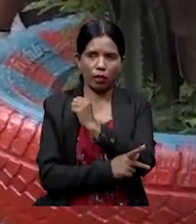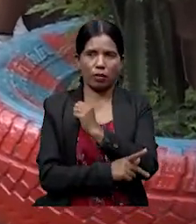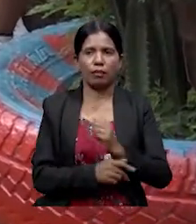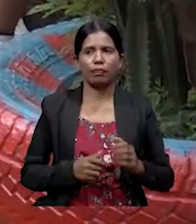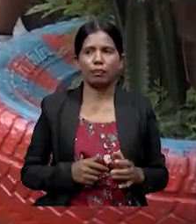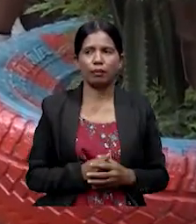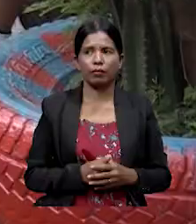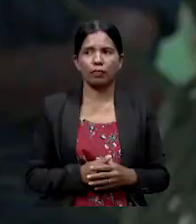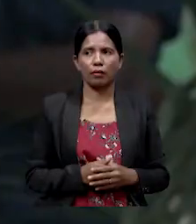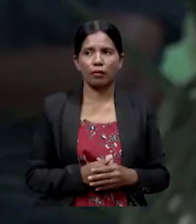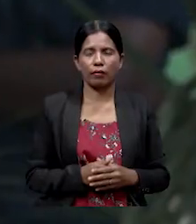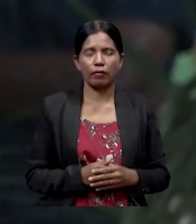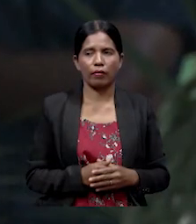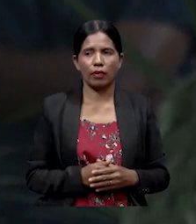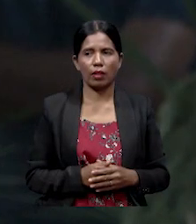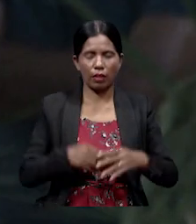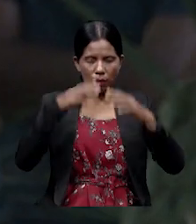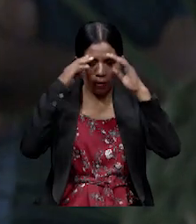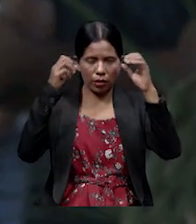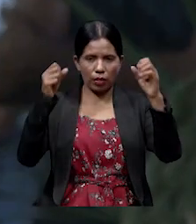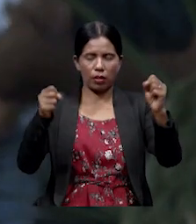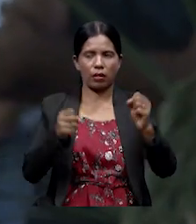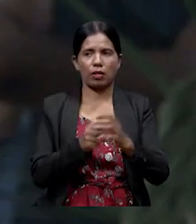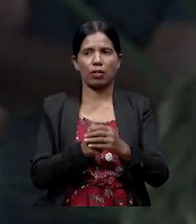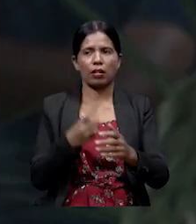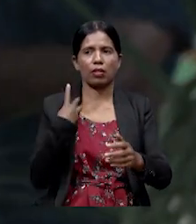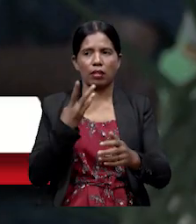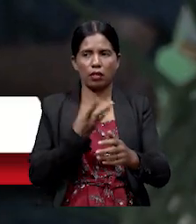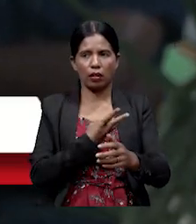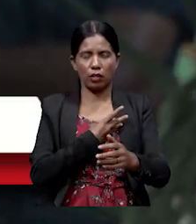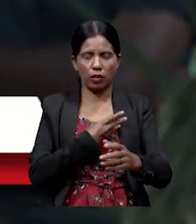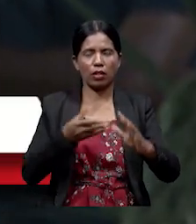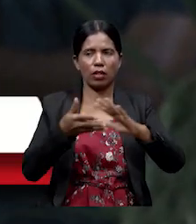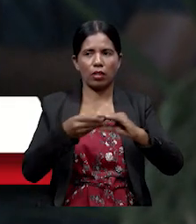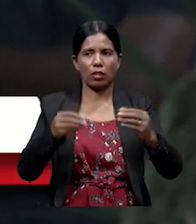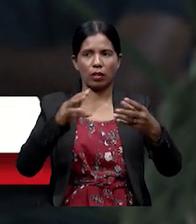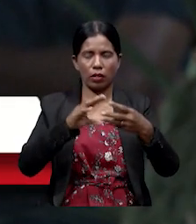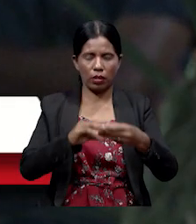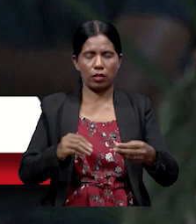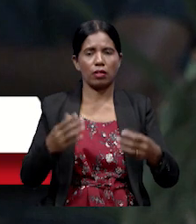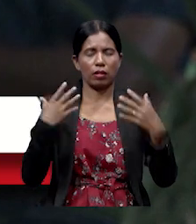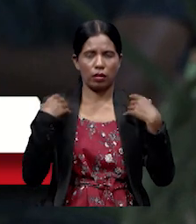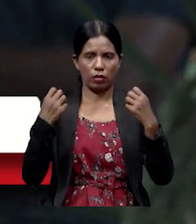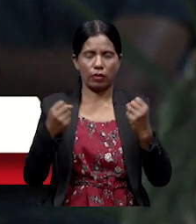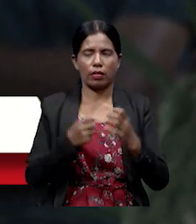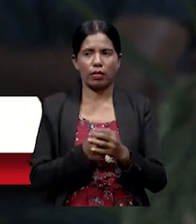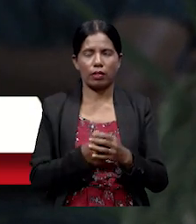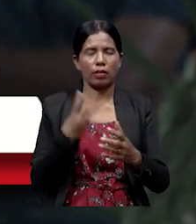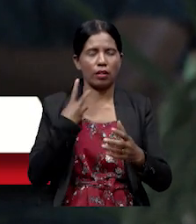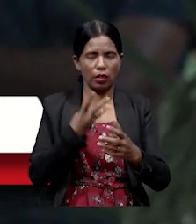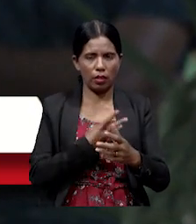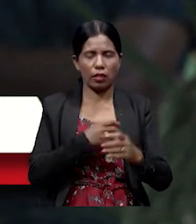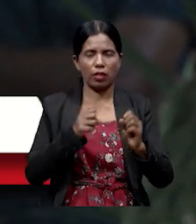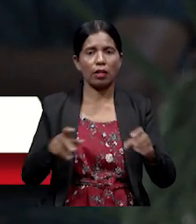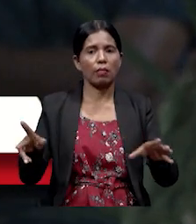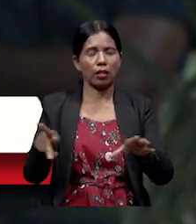de Sua Excelência, o presidente, ao nosso país é um sinal de que os nossos laços históricos estão mais fortes do que nunca. E a